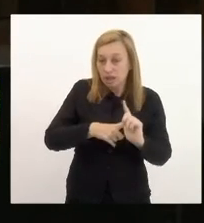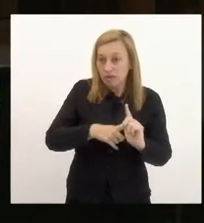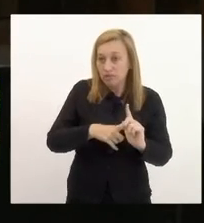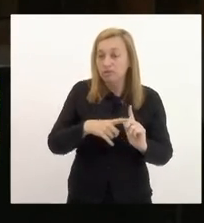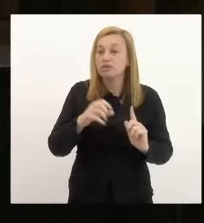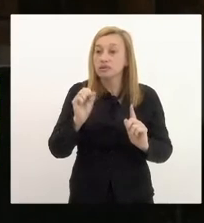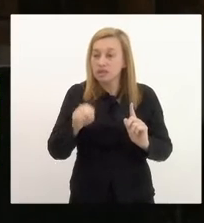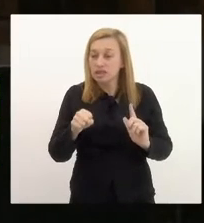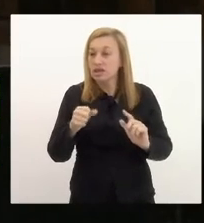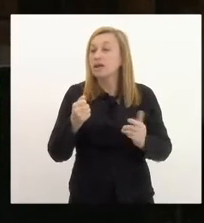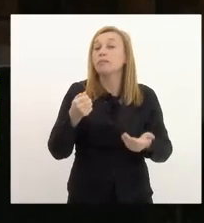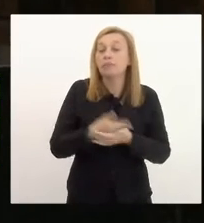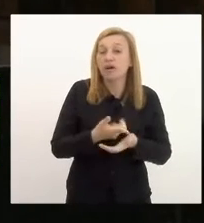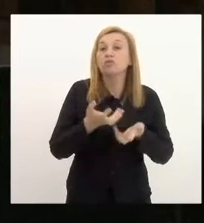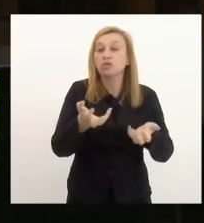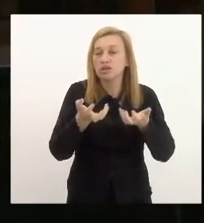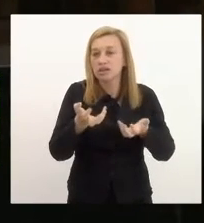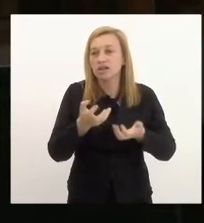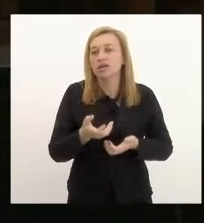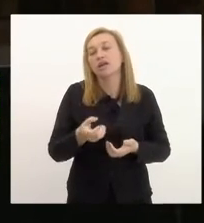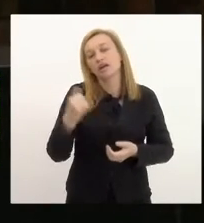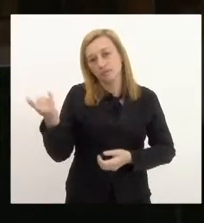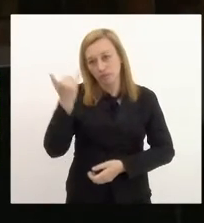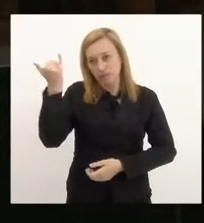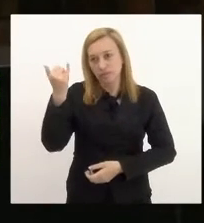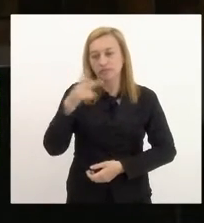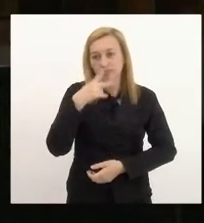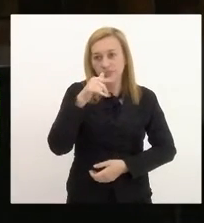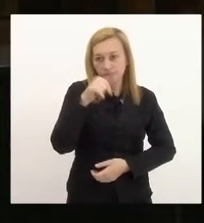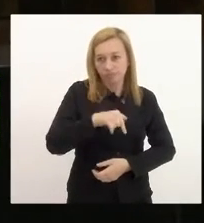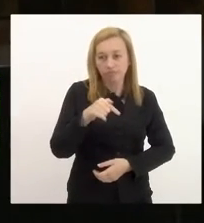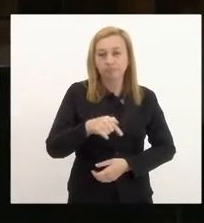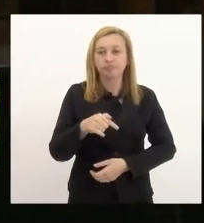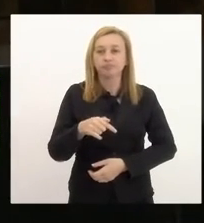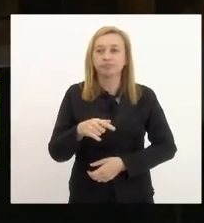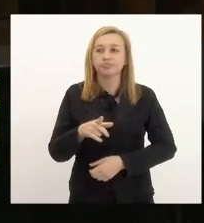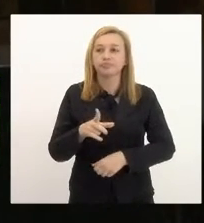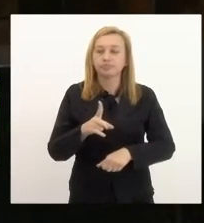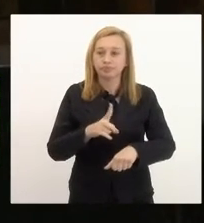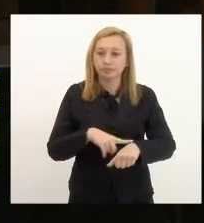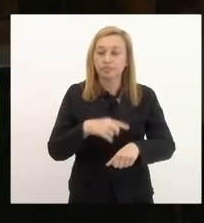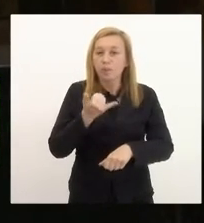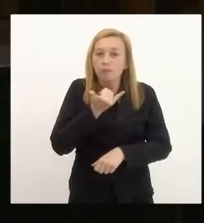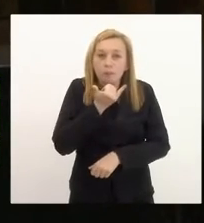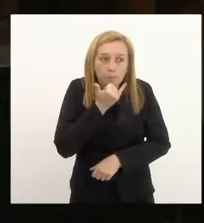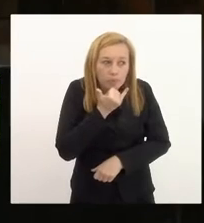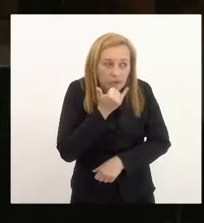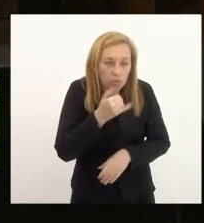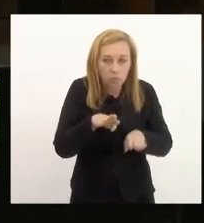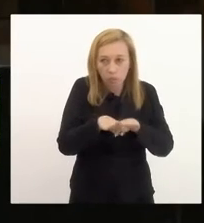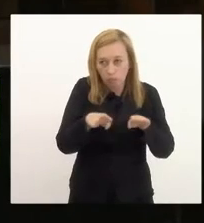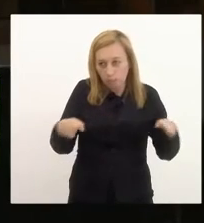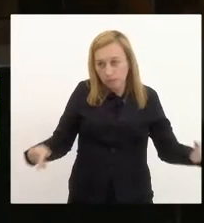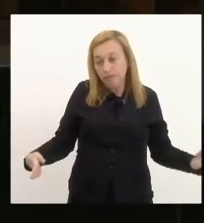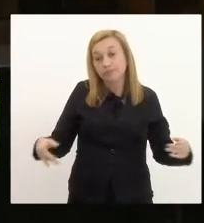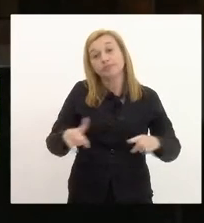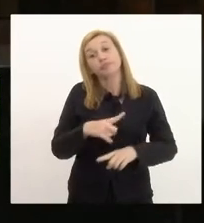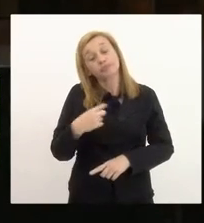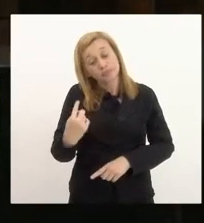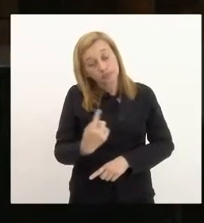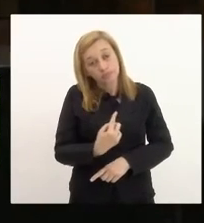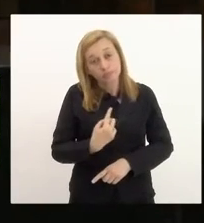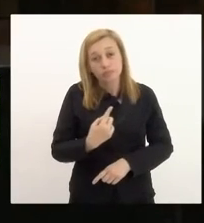puder então é importante que a gente fala aqui nesses termos me perdoem a mesa mas nós